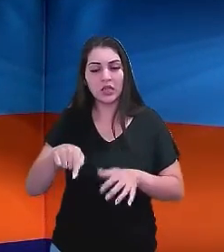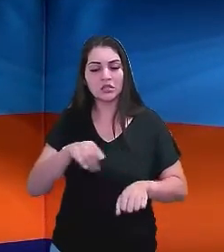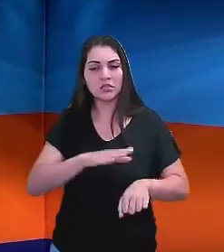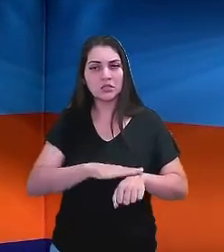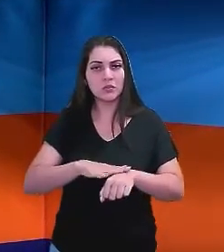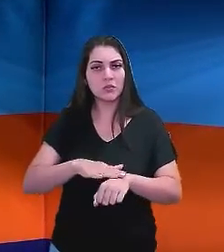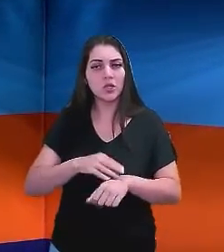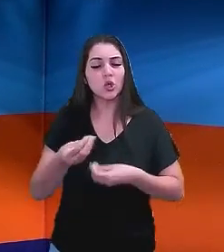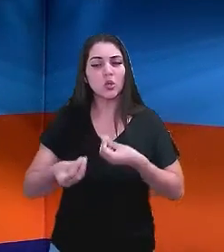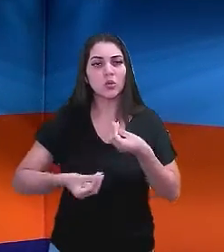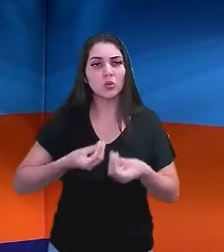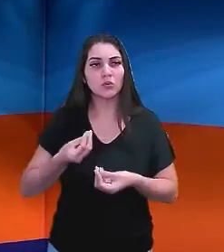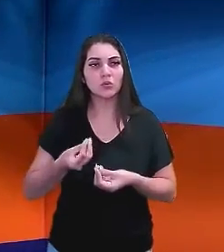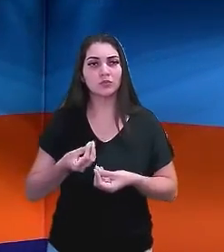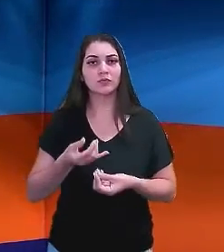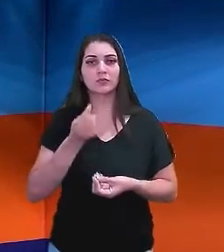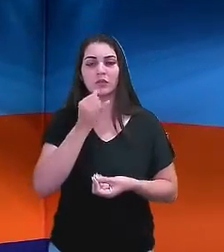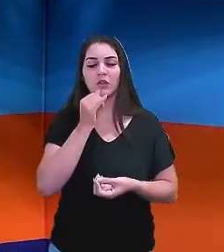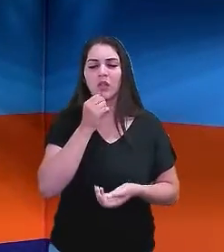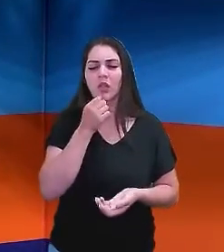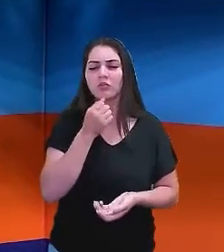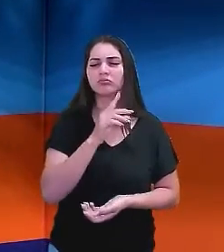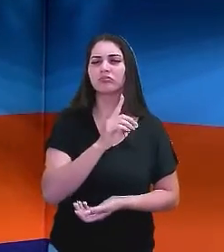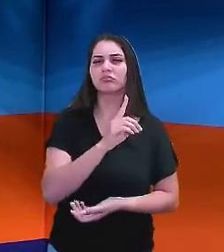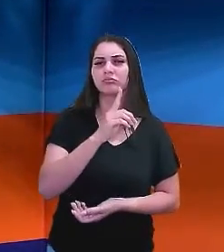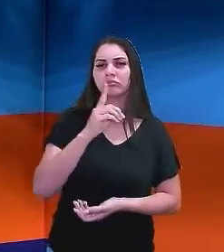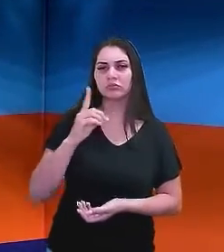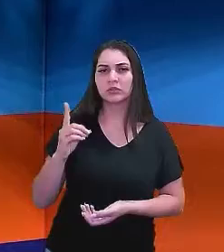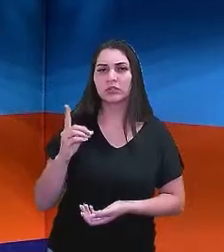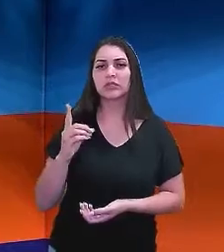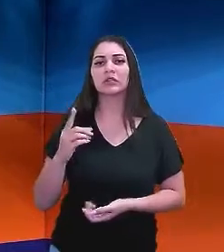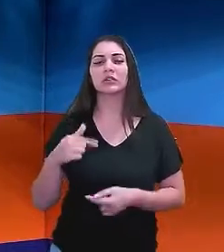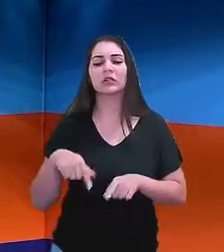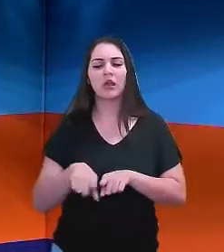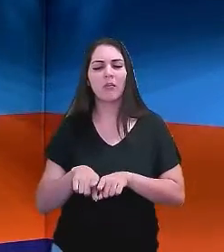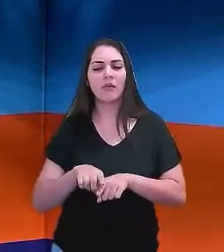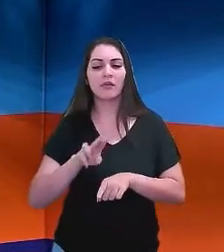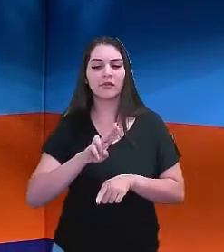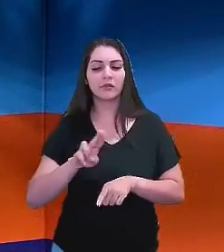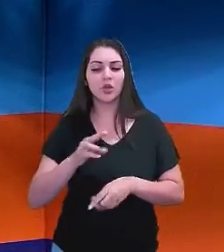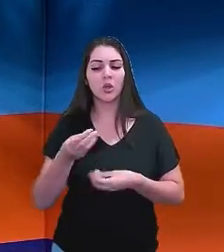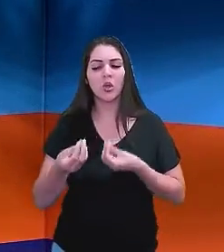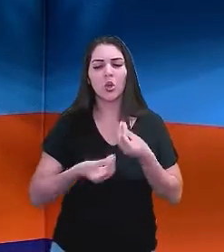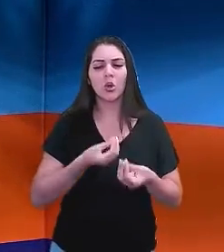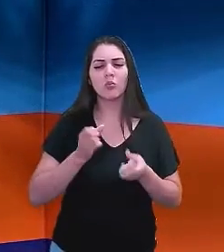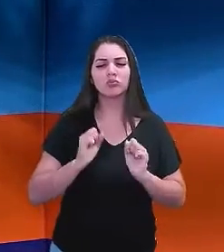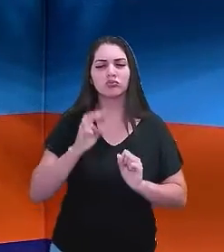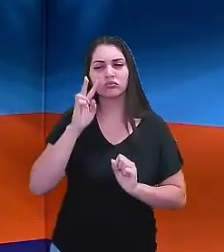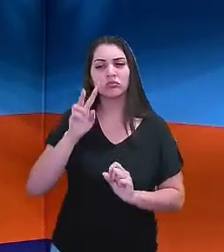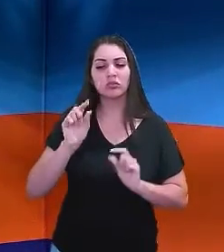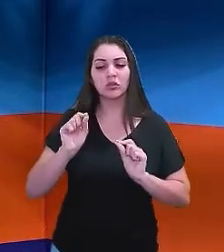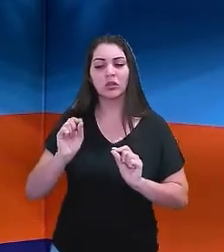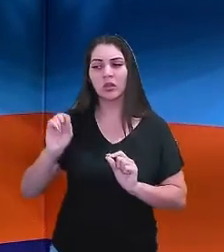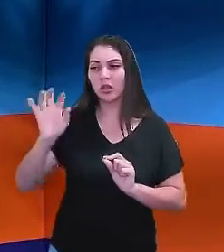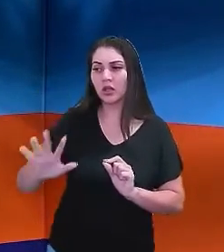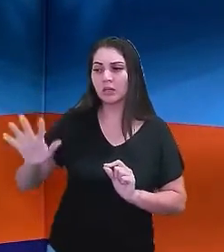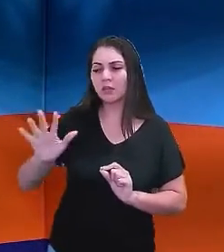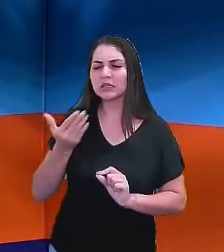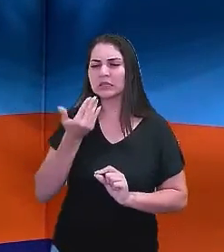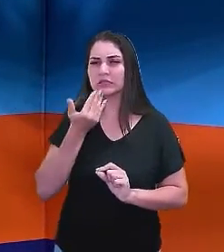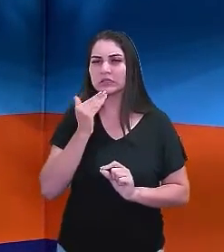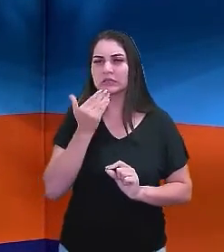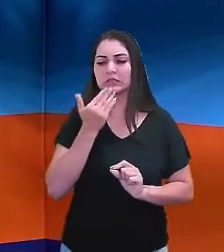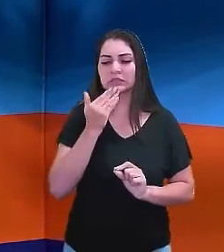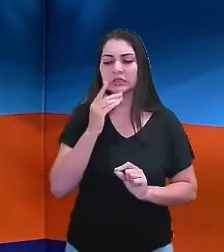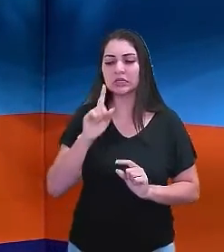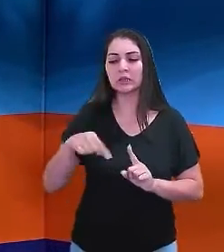períodos através de datas, através de nomenclaturas, como vocês podem ver. A imagem está um pouco distorcida, mas ela